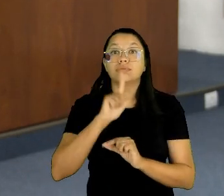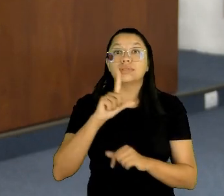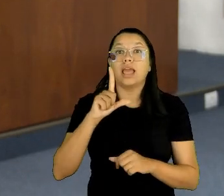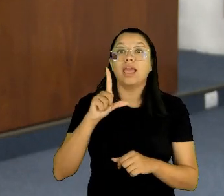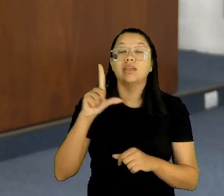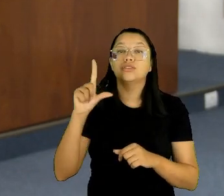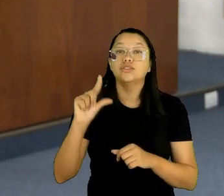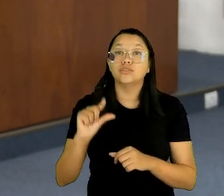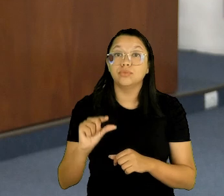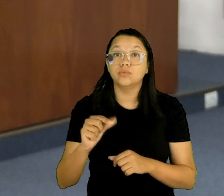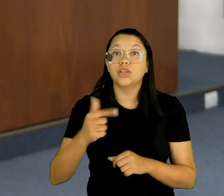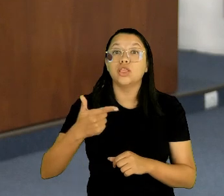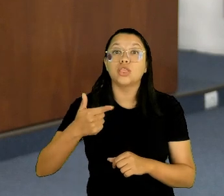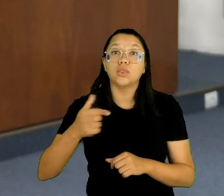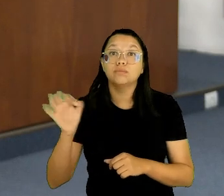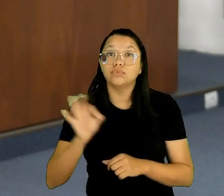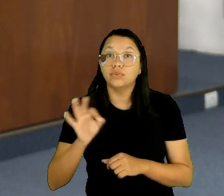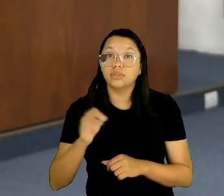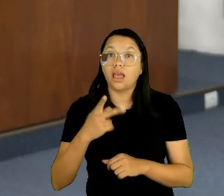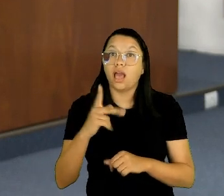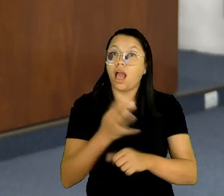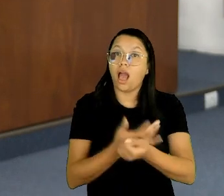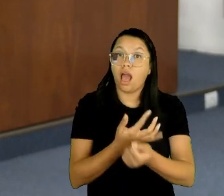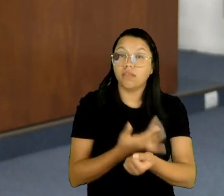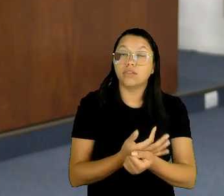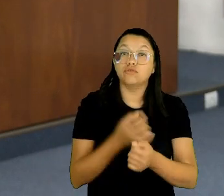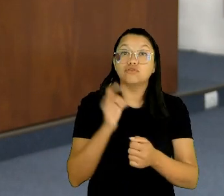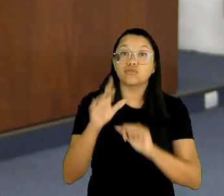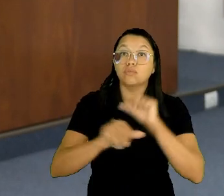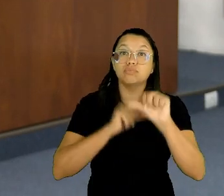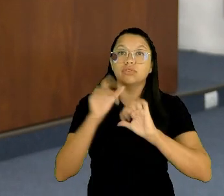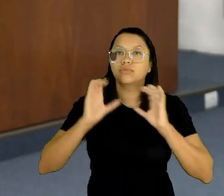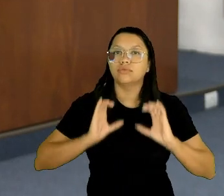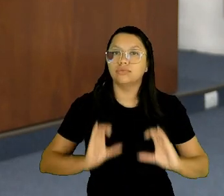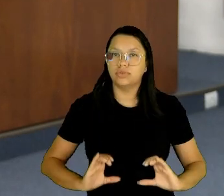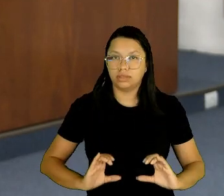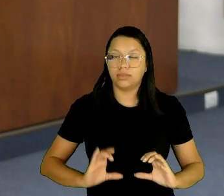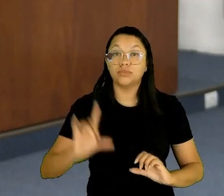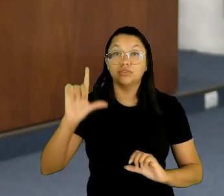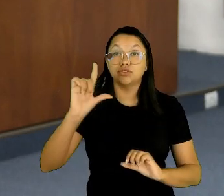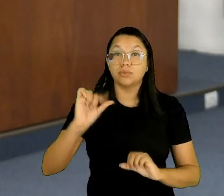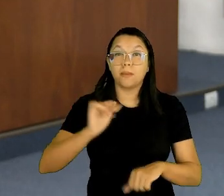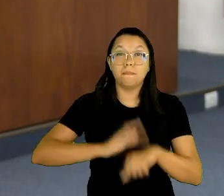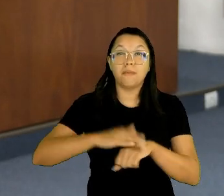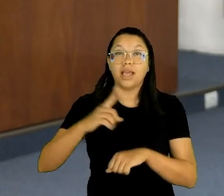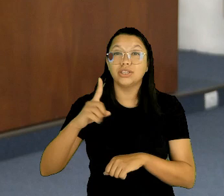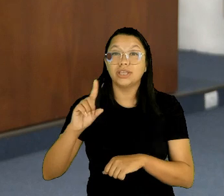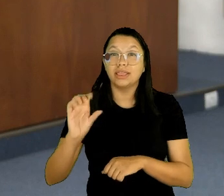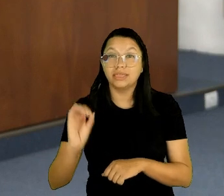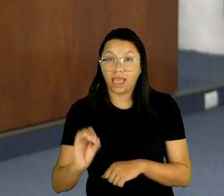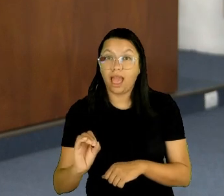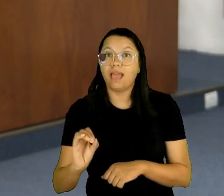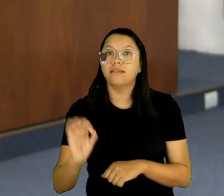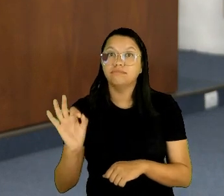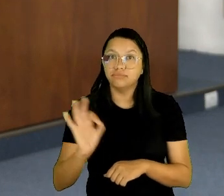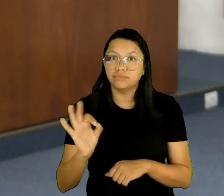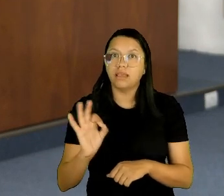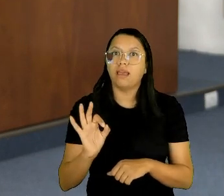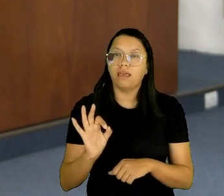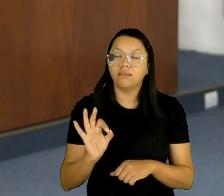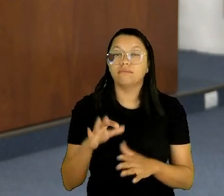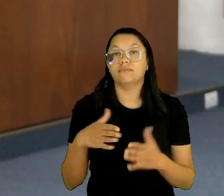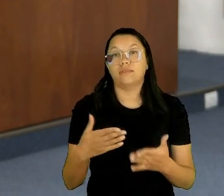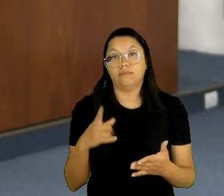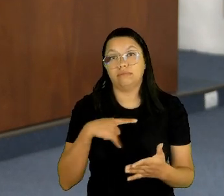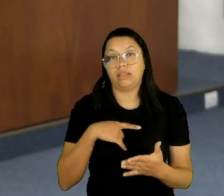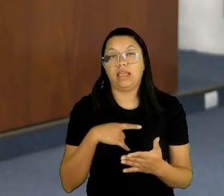que pode perder aqui até 12 milímetros a pressão, somando isso, só com medida comportamental, pode ser que a gente consiga reduzir aí mais de 10, 15 milímetros